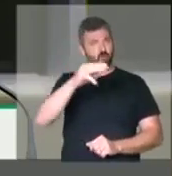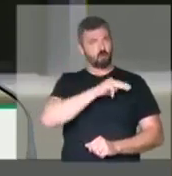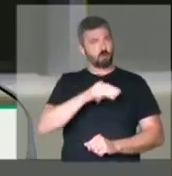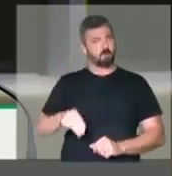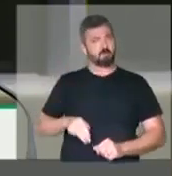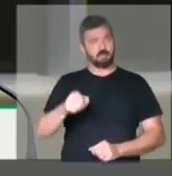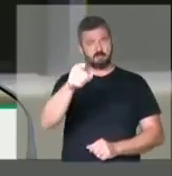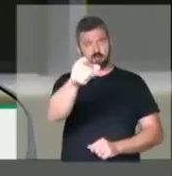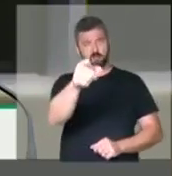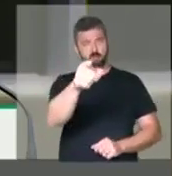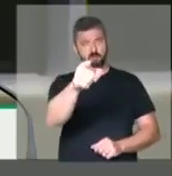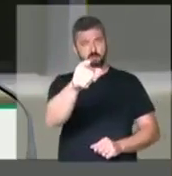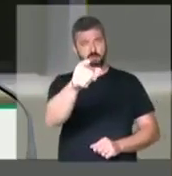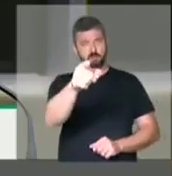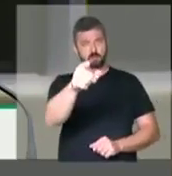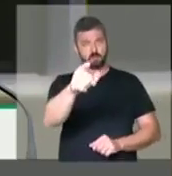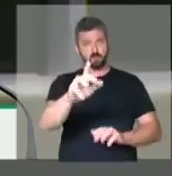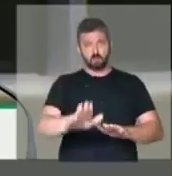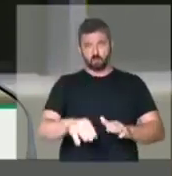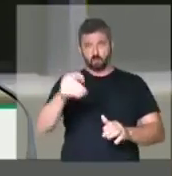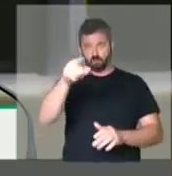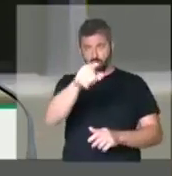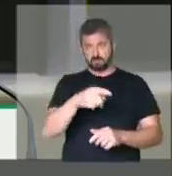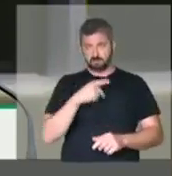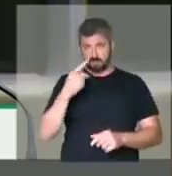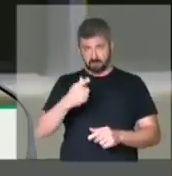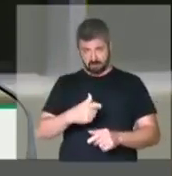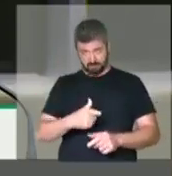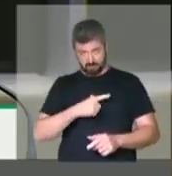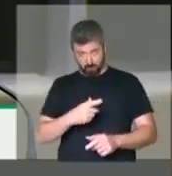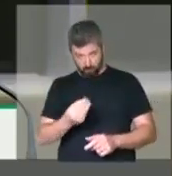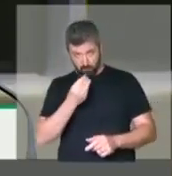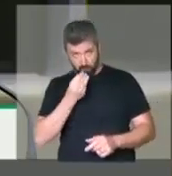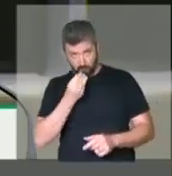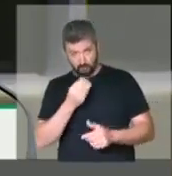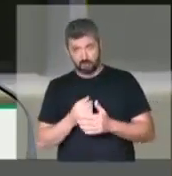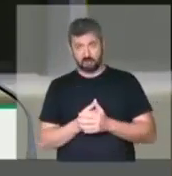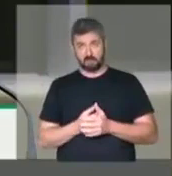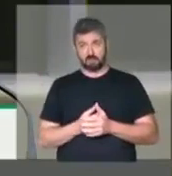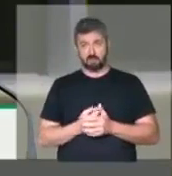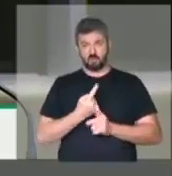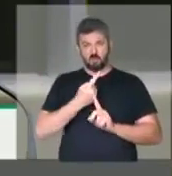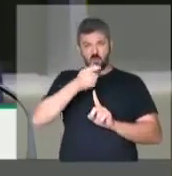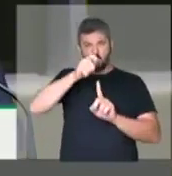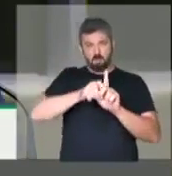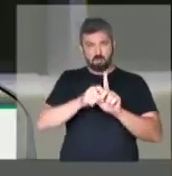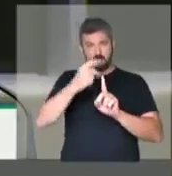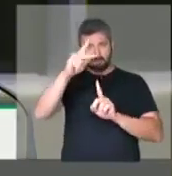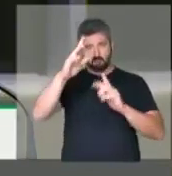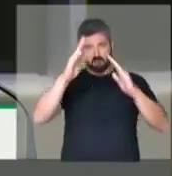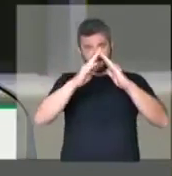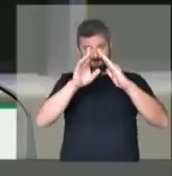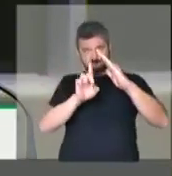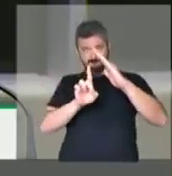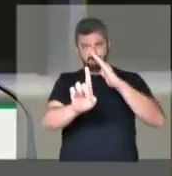ministro Paulo Guedes, que quando o senhor tiver a oportunidade de ficar um mês na sua